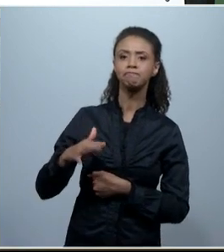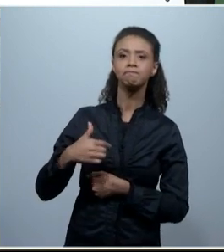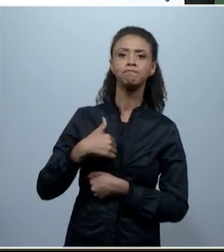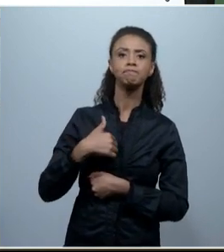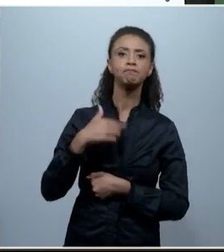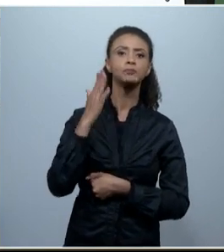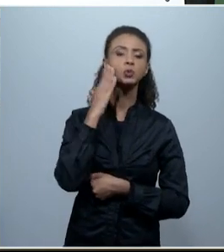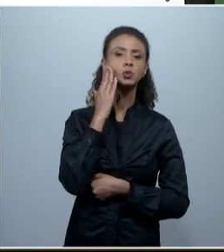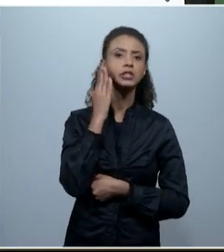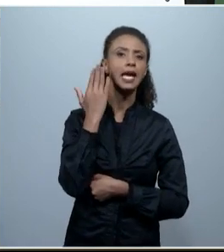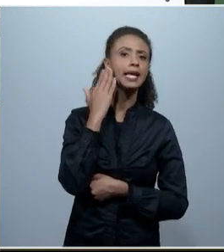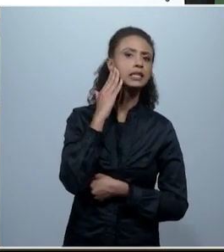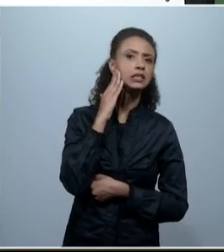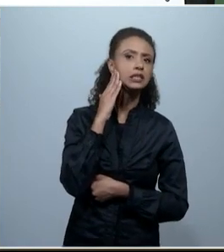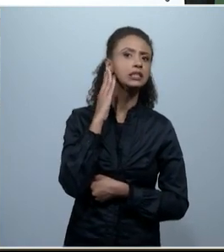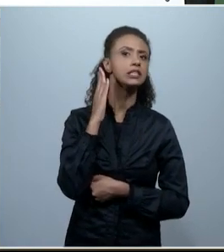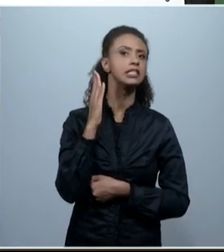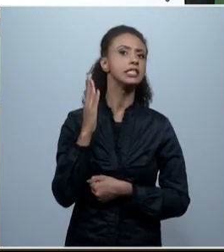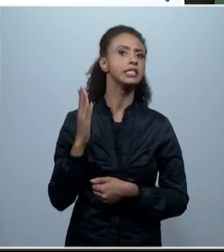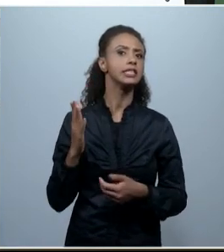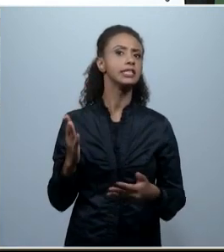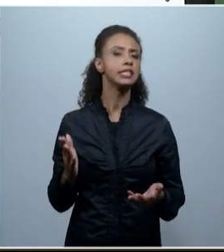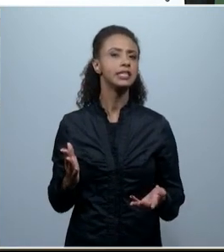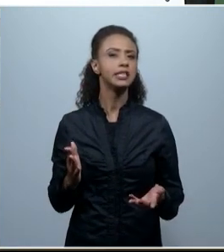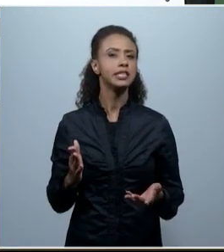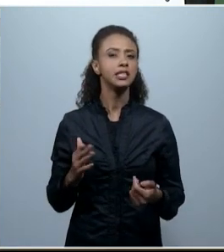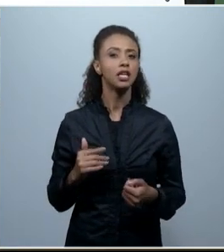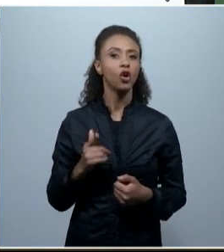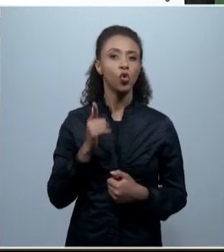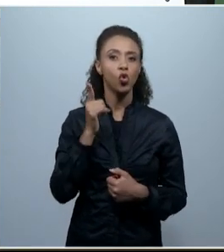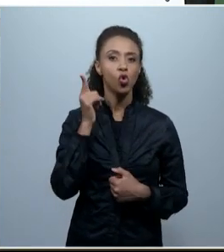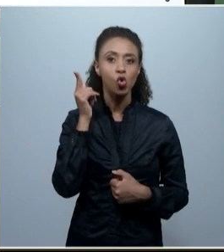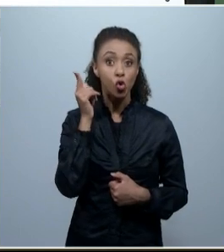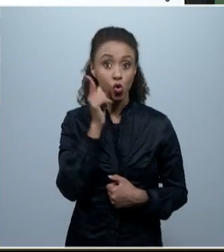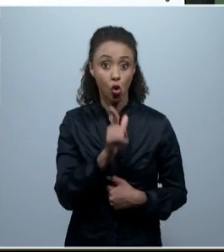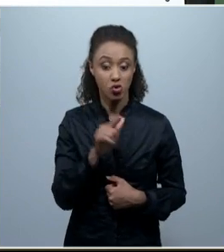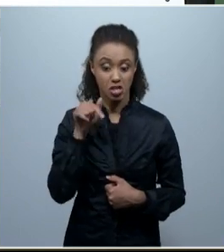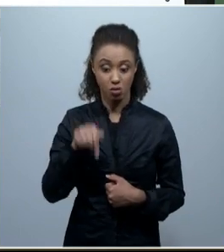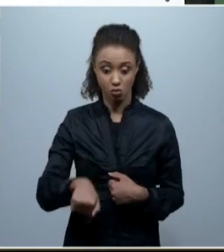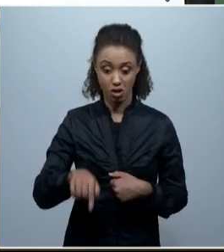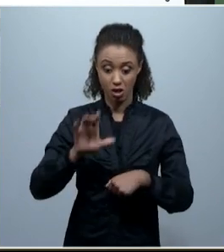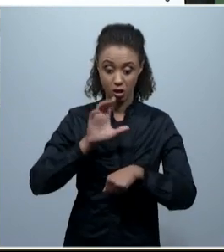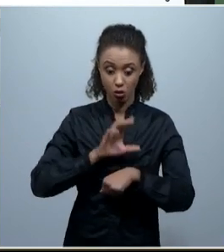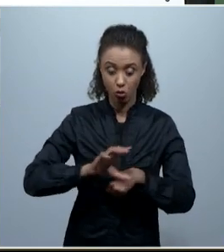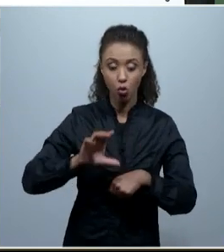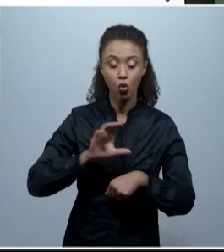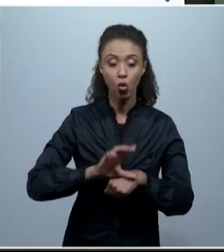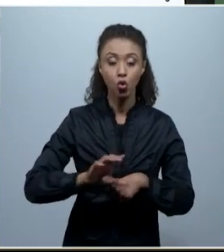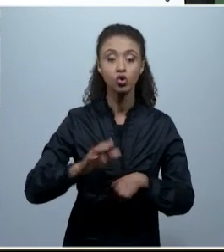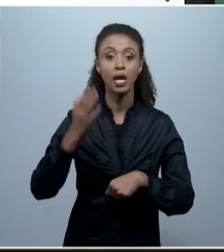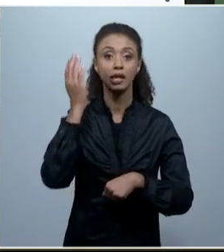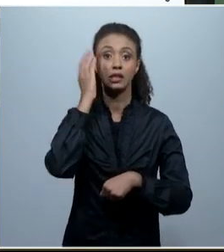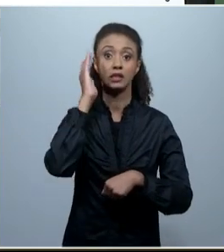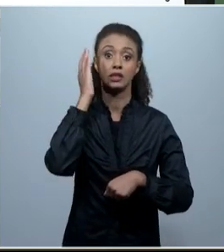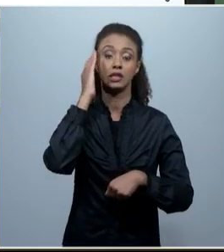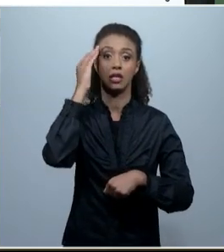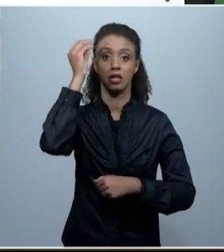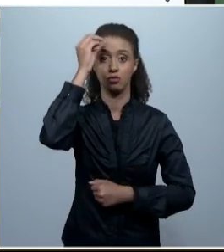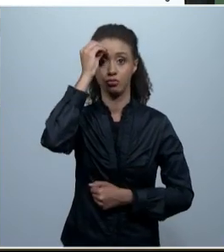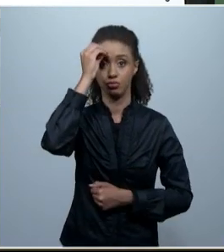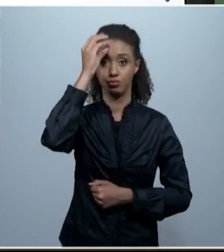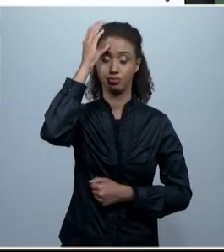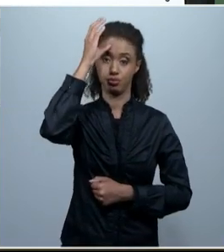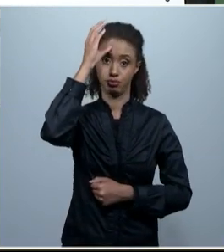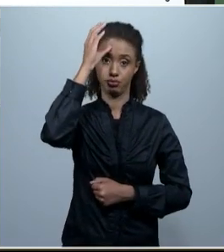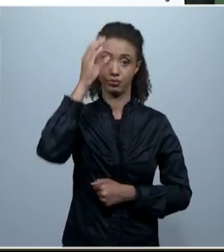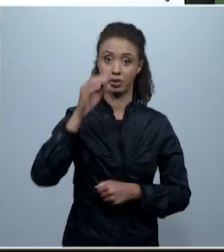para entender se você a consegue sair deste curso com o conhecimento que é esperado de você com conhecimentos de geometria que é